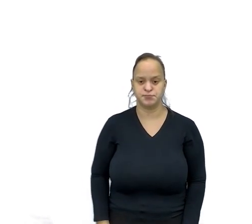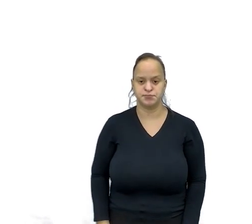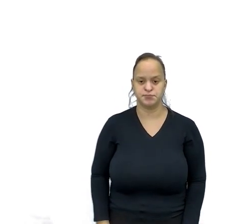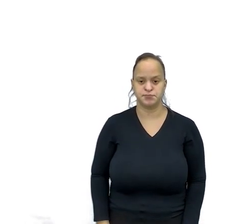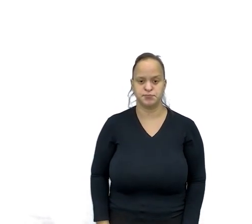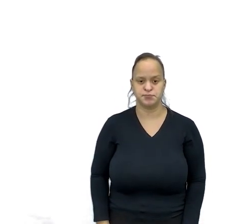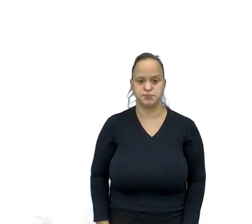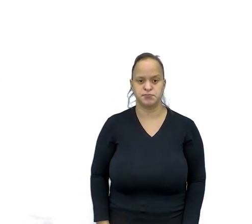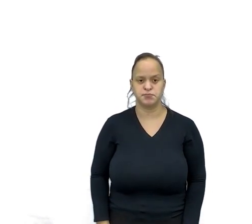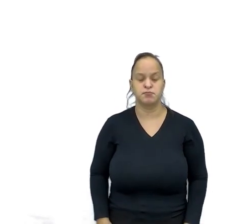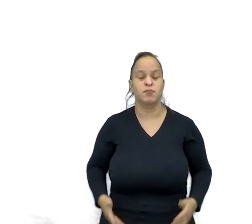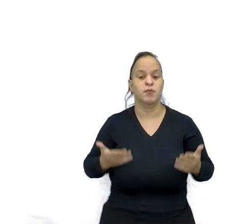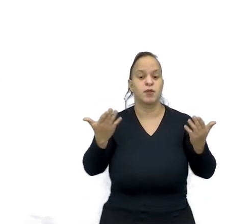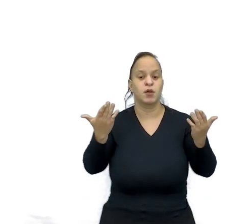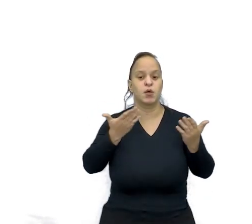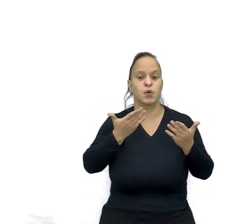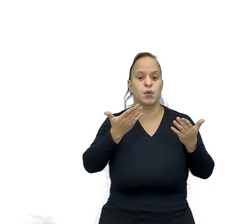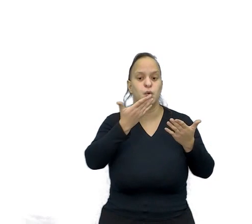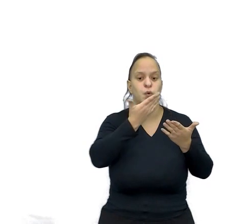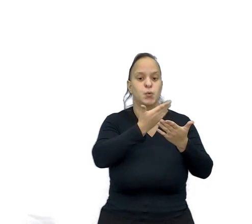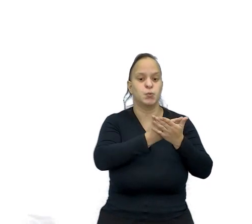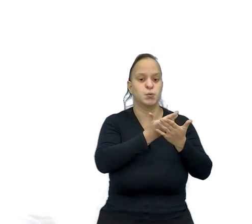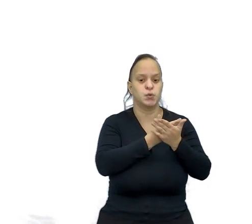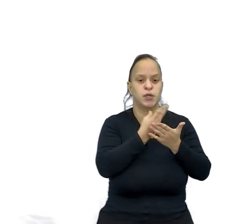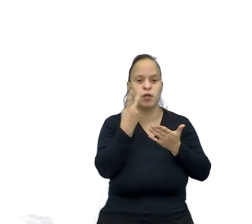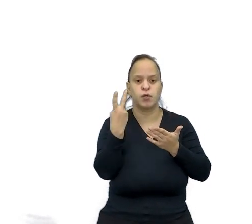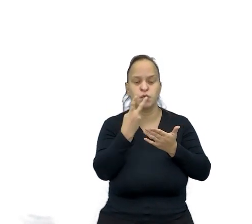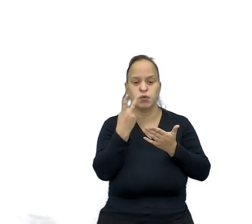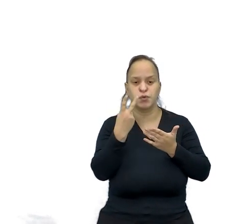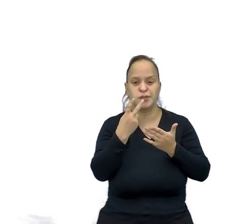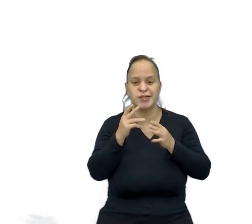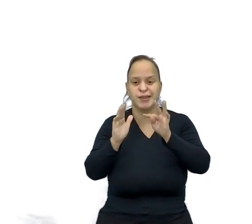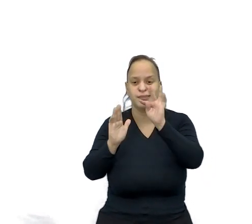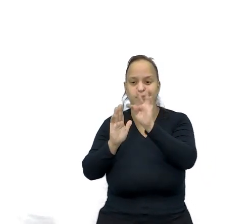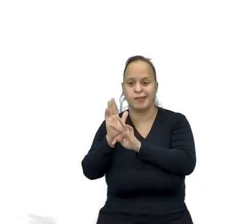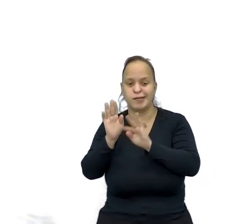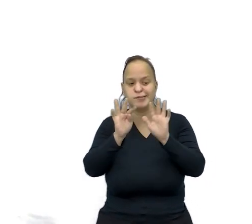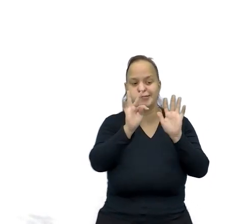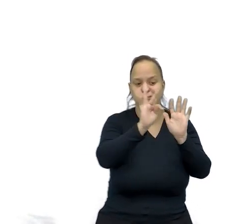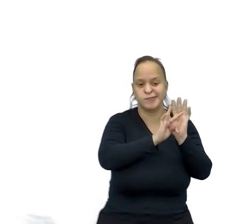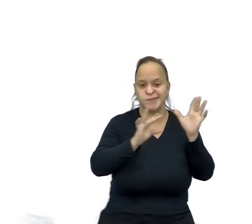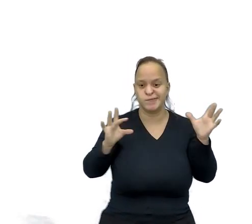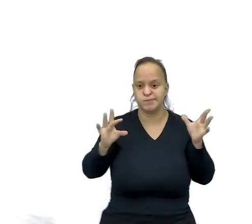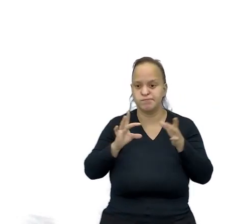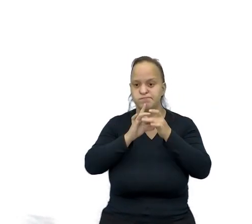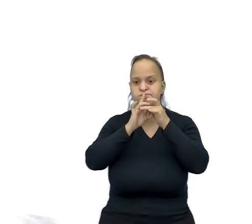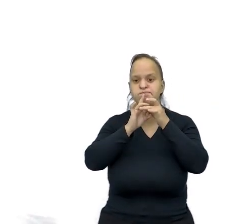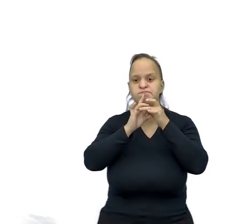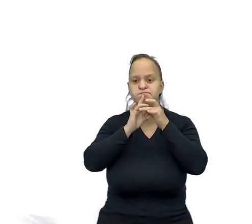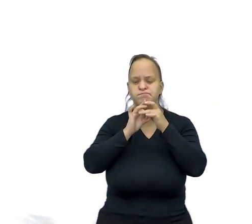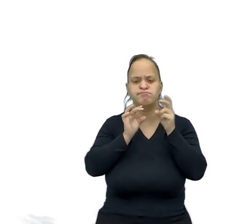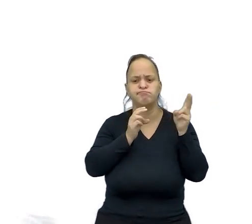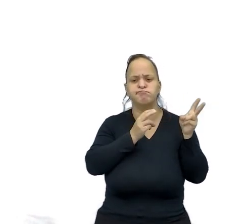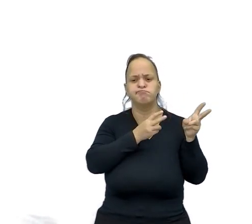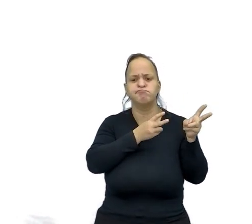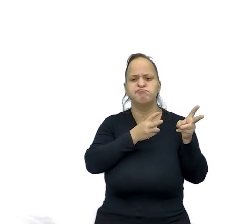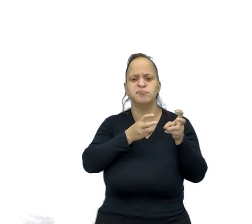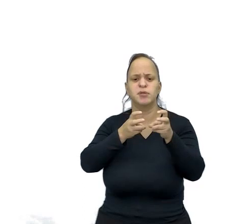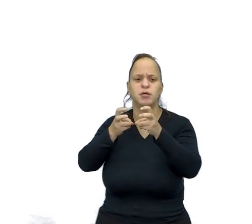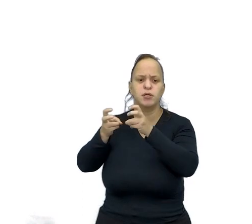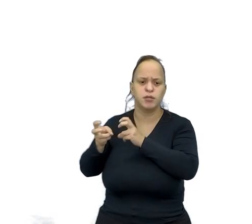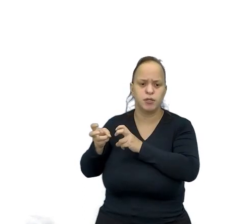Agora nós vamos para a aula 2, entre textos. O objetivo dessa aula identificar os